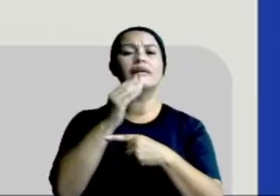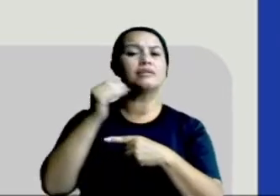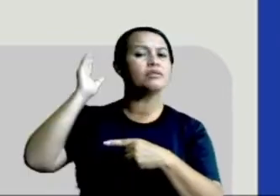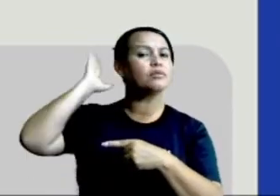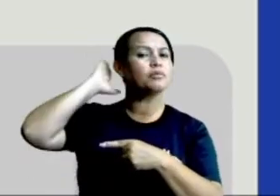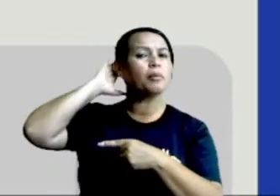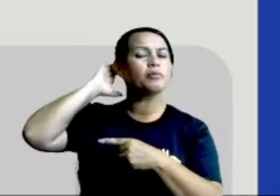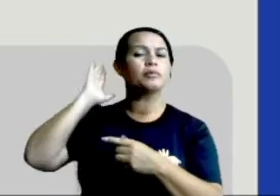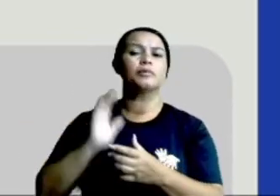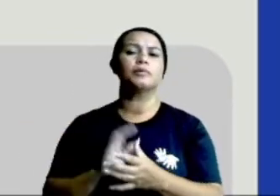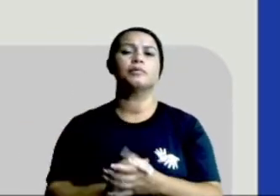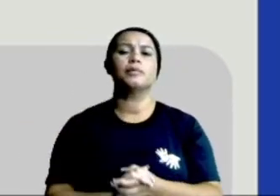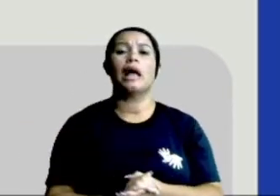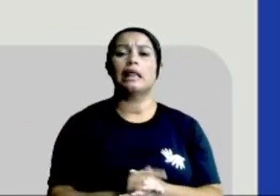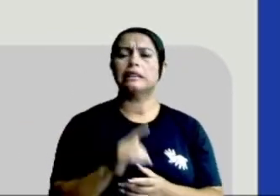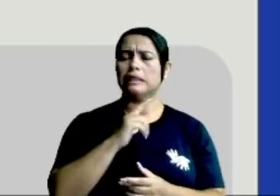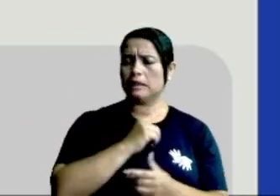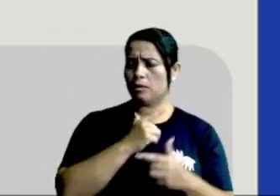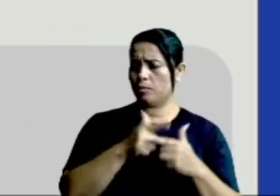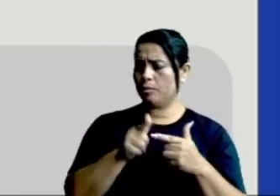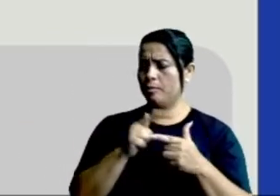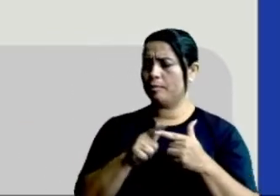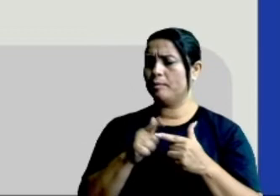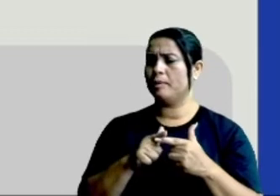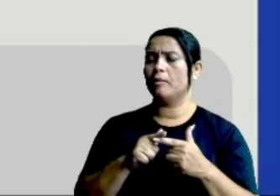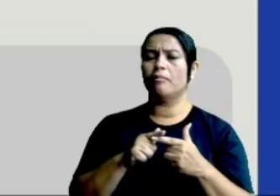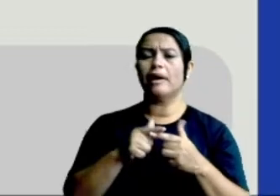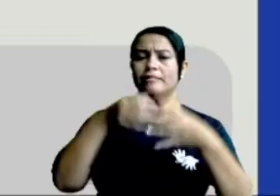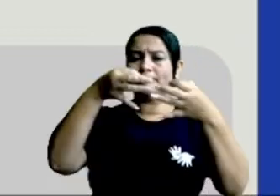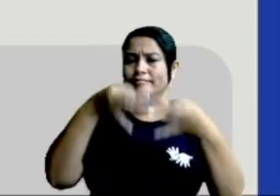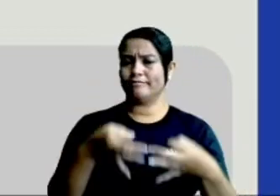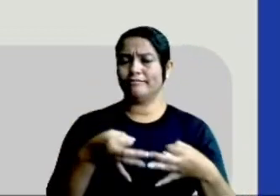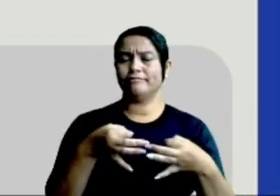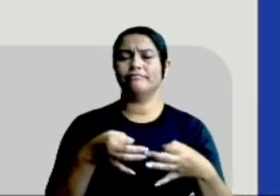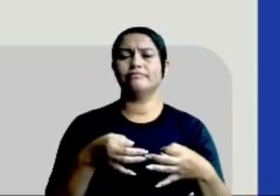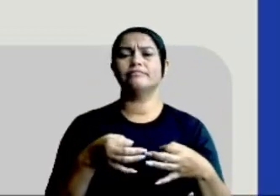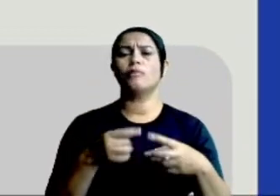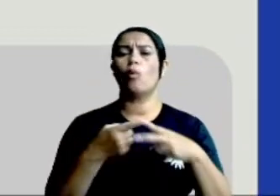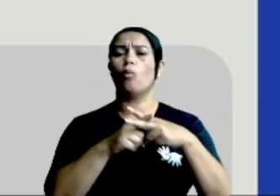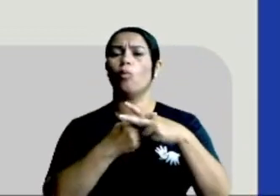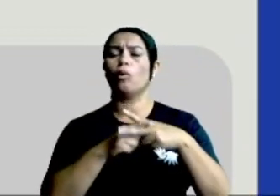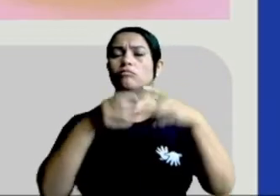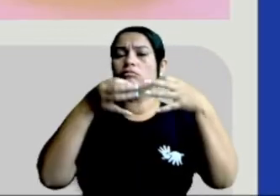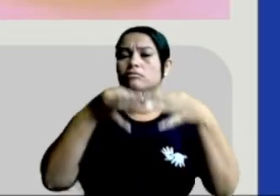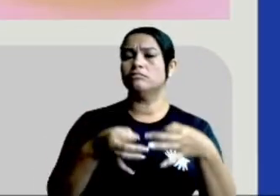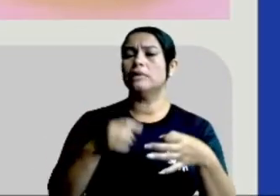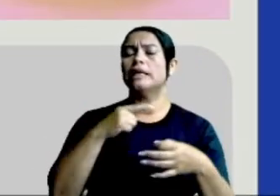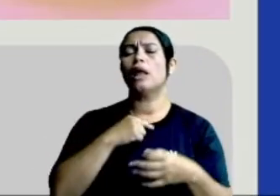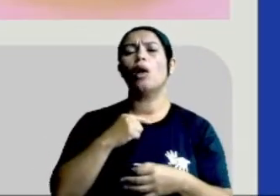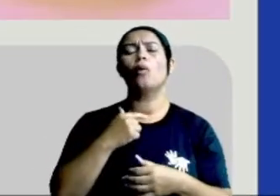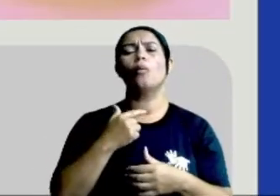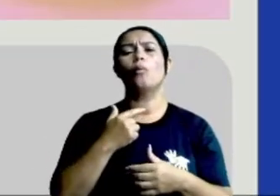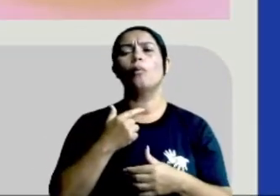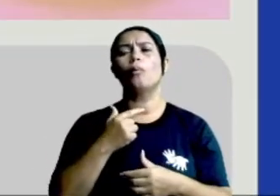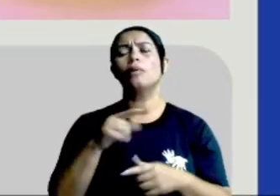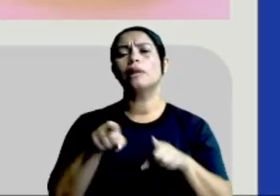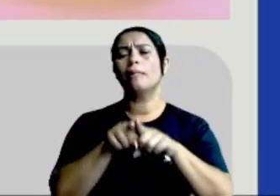olho, corrigindo esse problema. Um outro problema bastante comum é